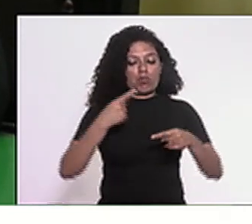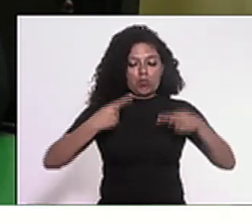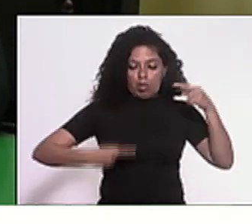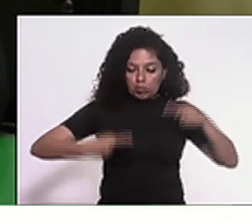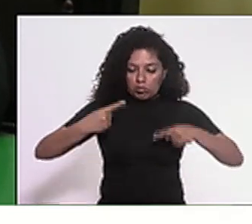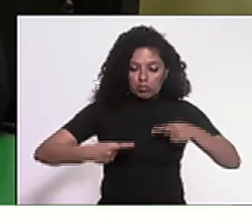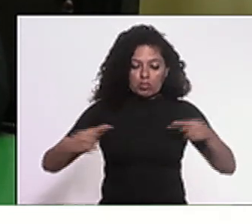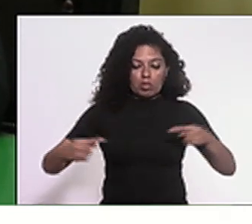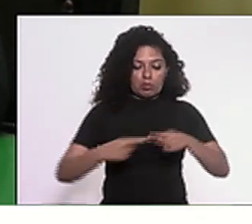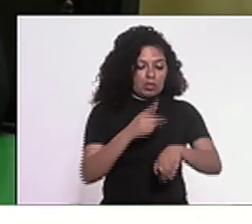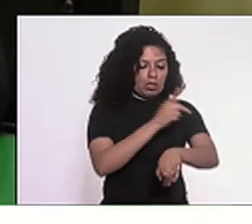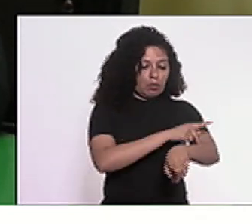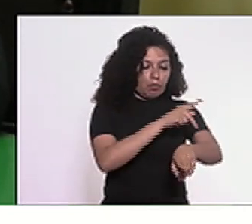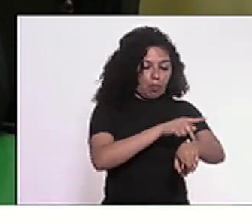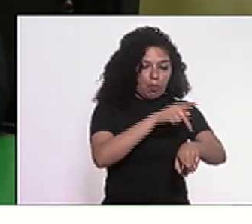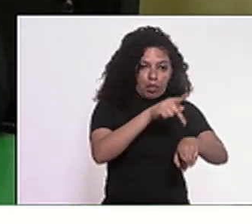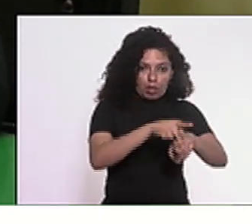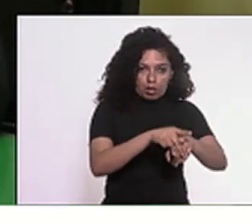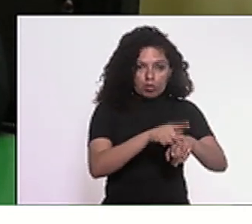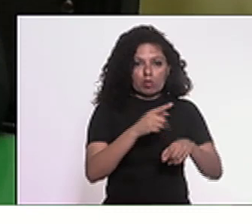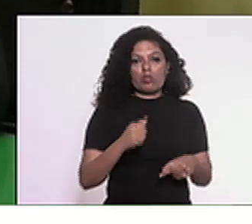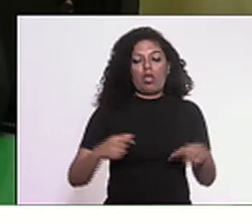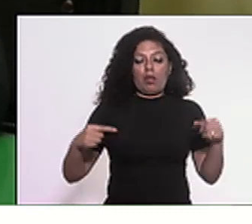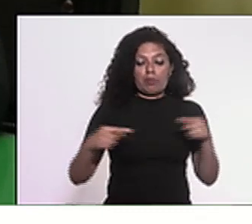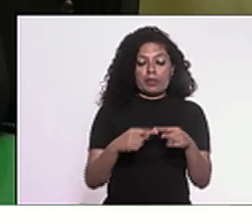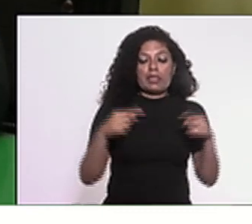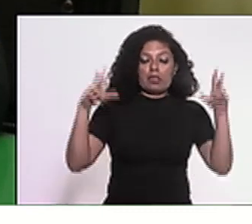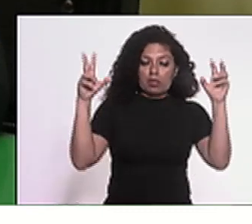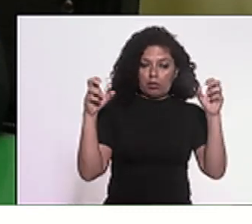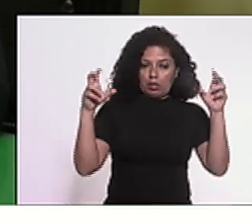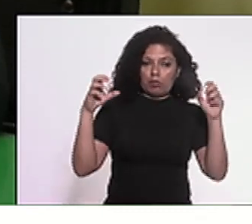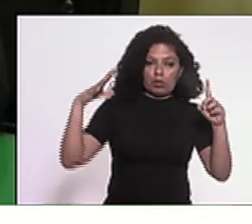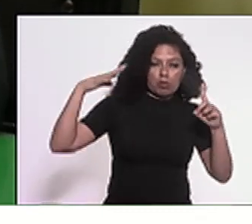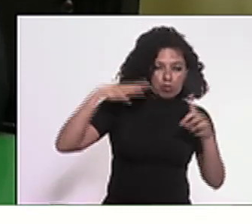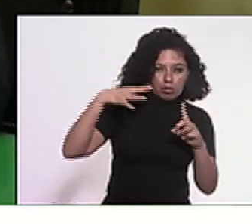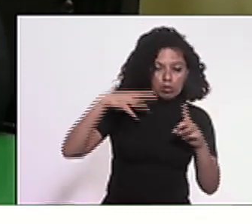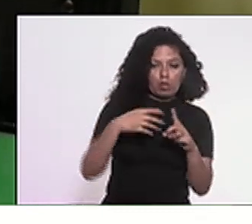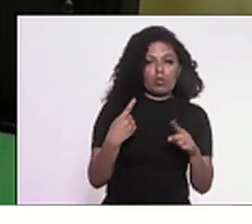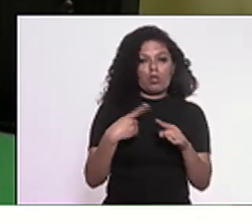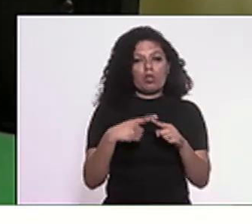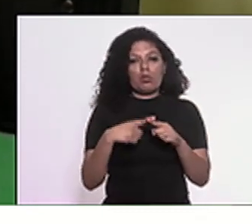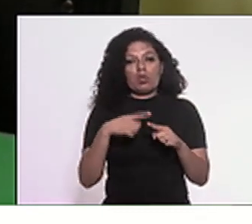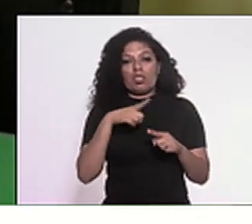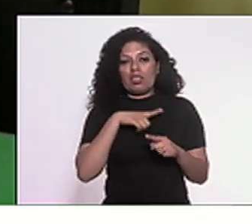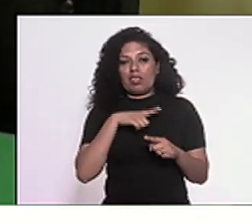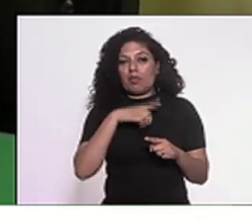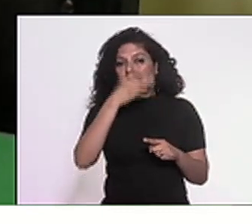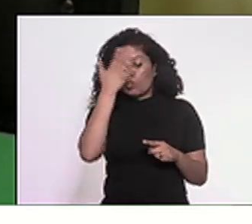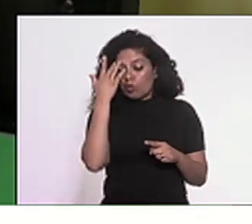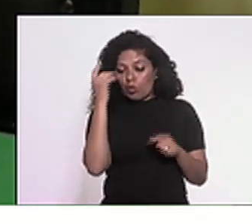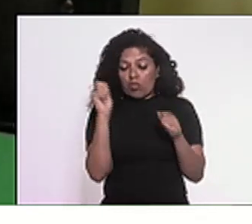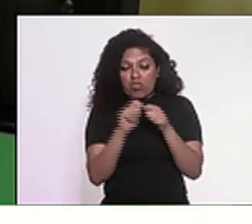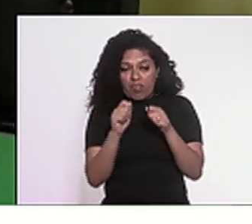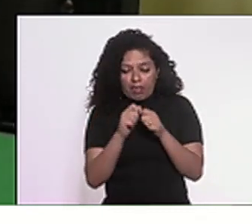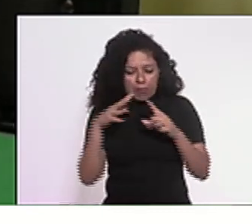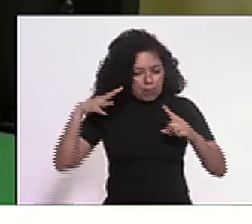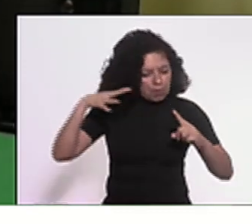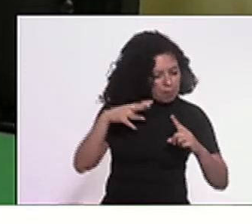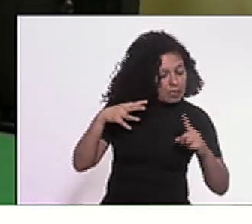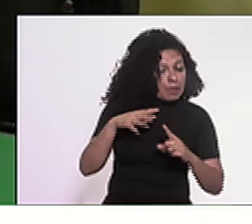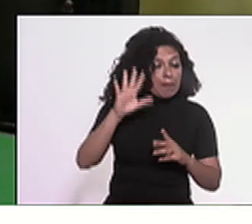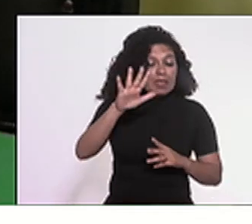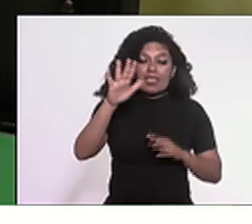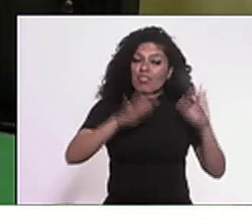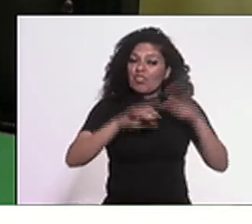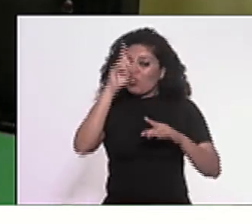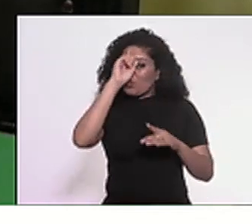de conscientização aqui da comissão para a questão do assédio, até porque tem muita gente que pratica assédio sem saber que está praticando,